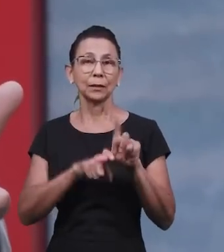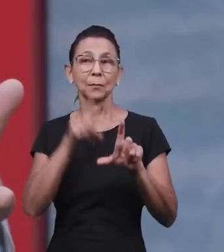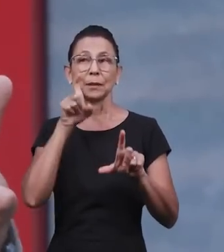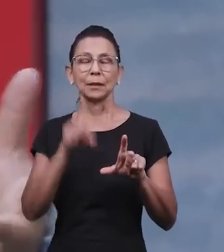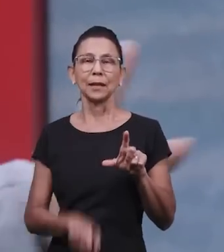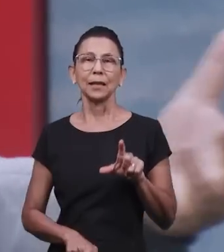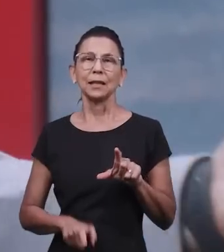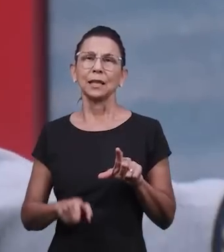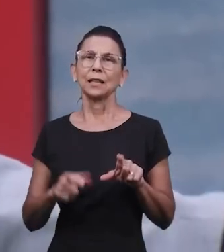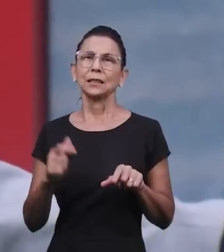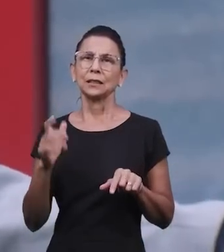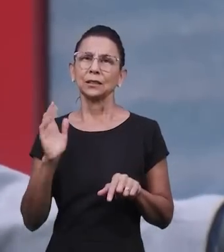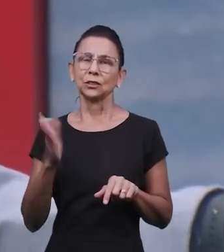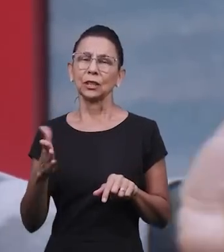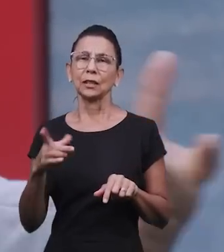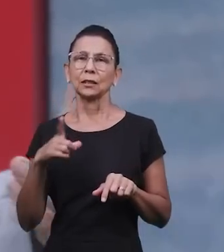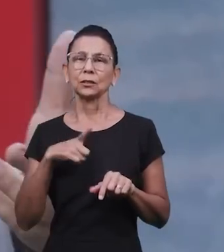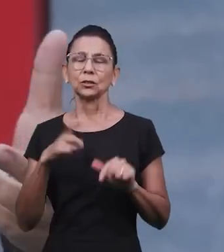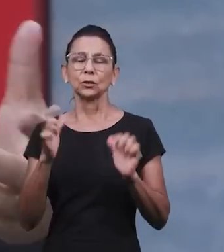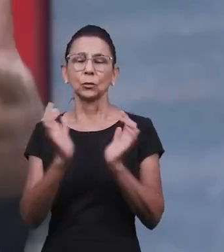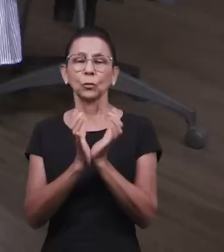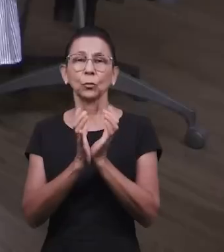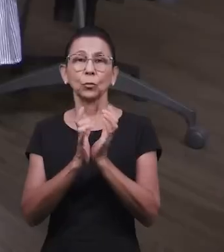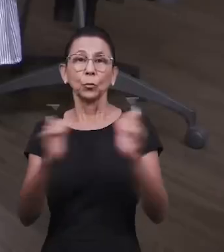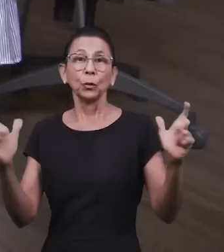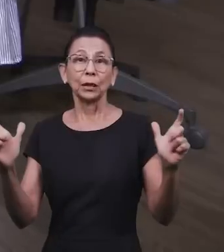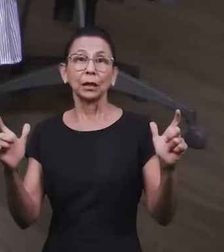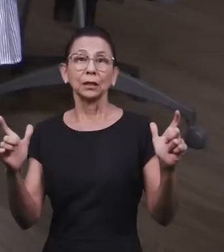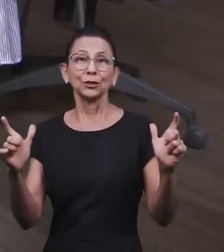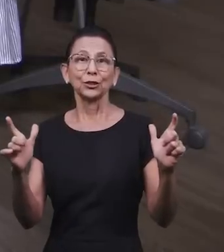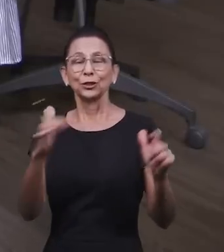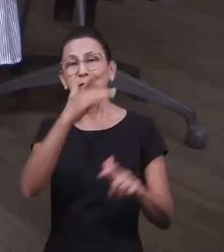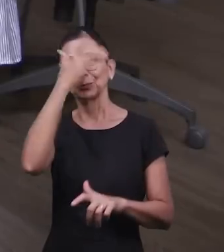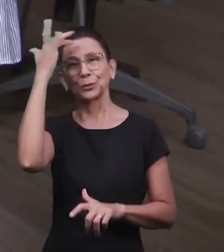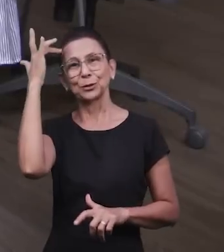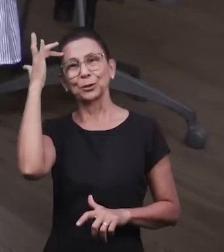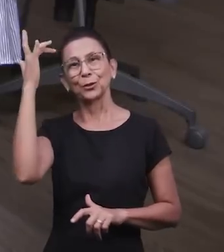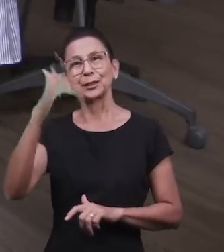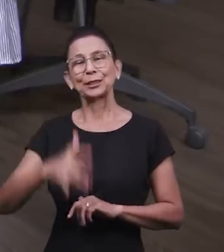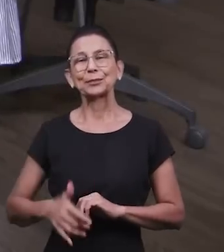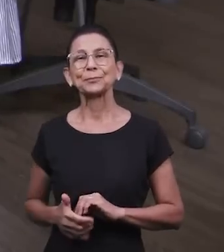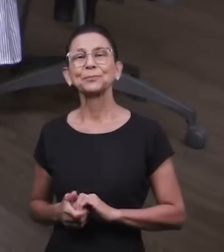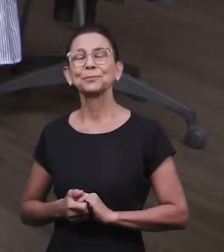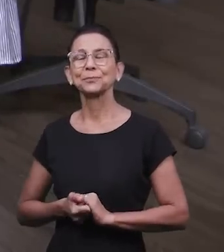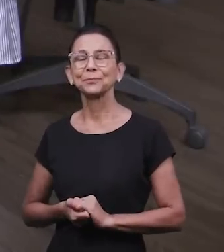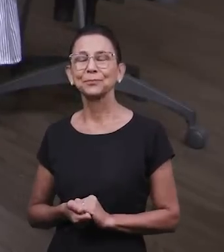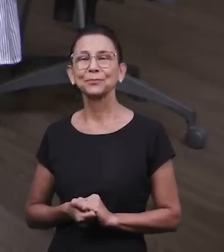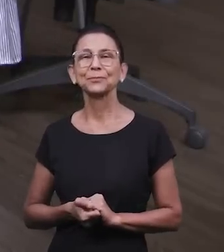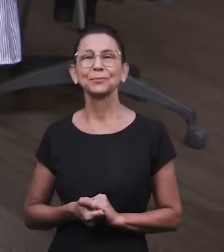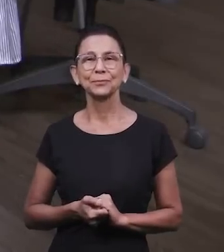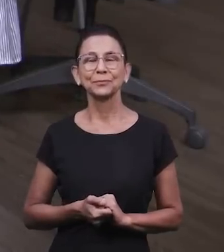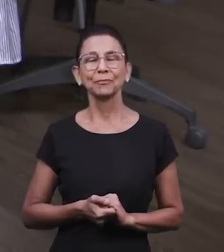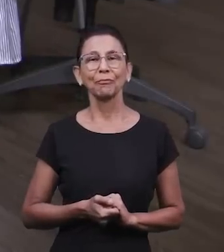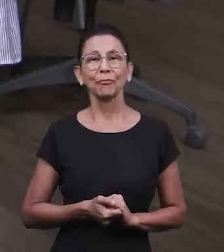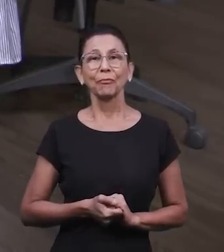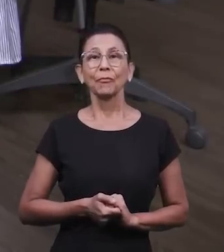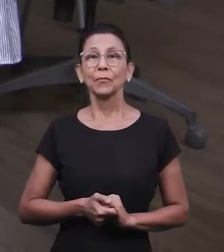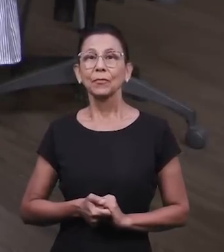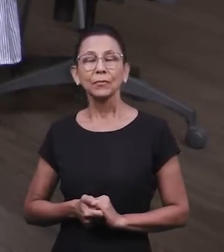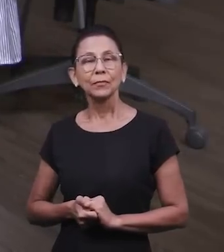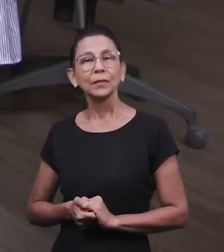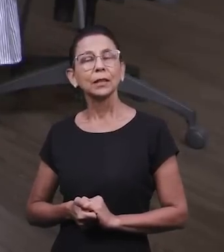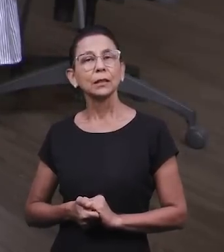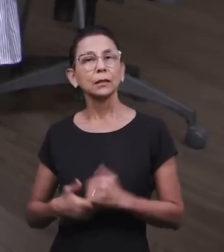construída. Então, no âmbito profissional, olha que valor o jovem tem ao iniciar o seu ingresso no